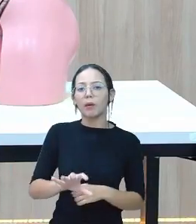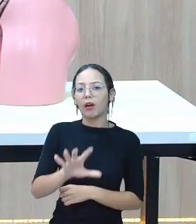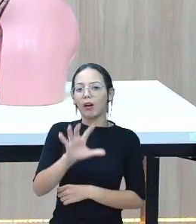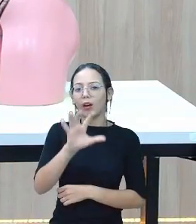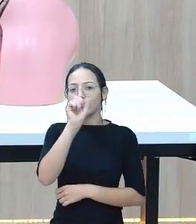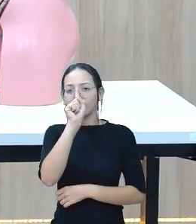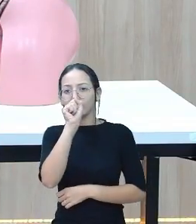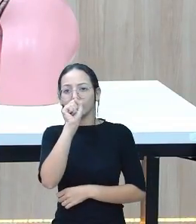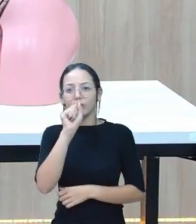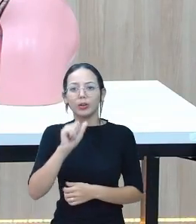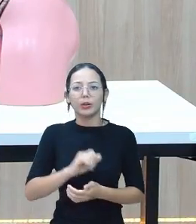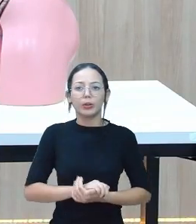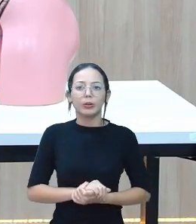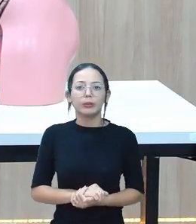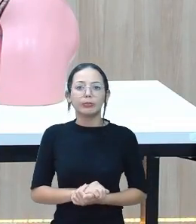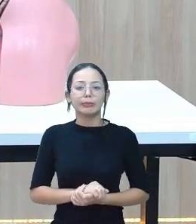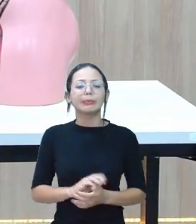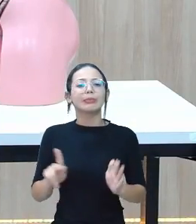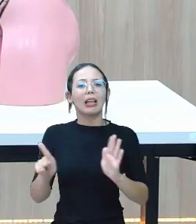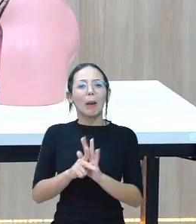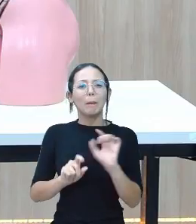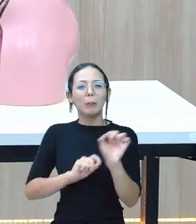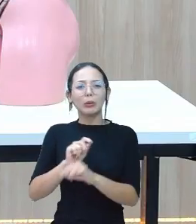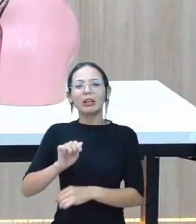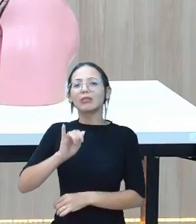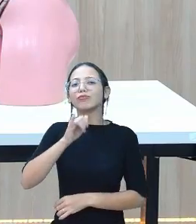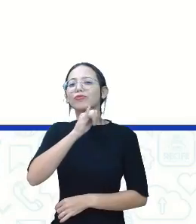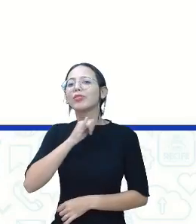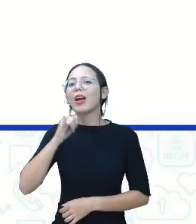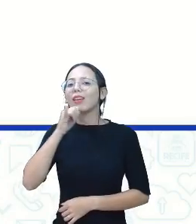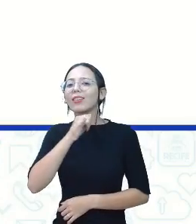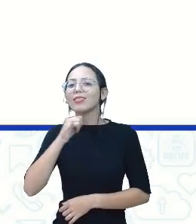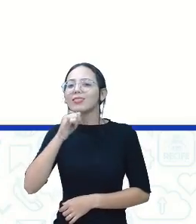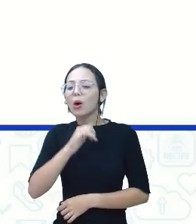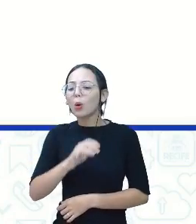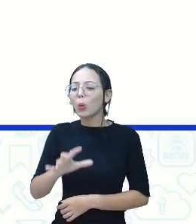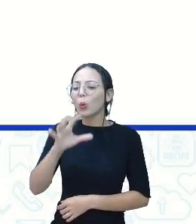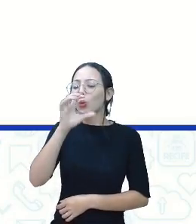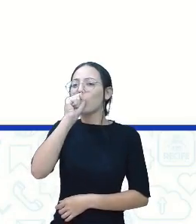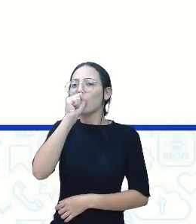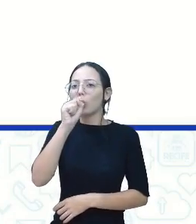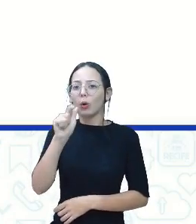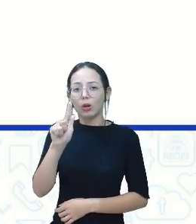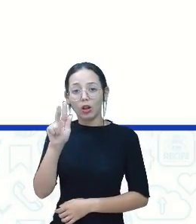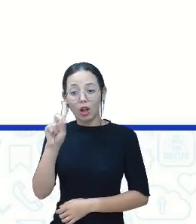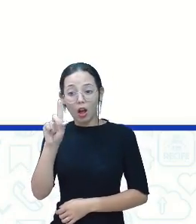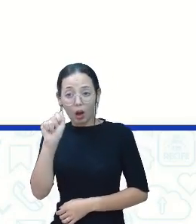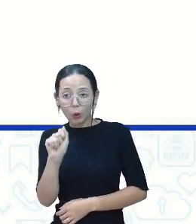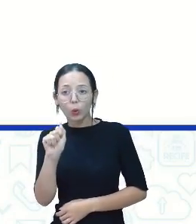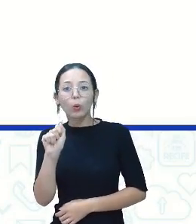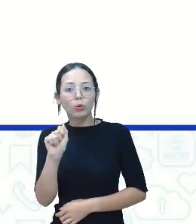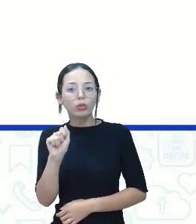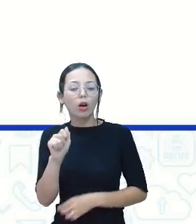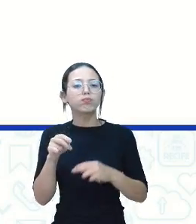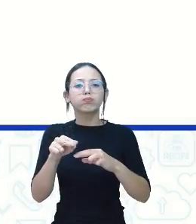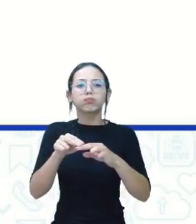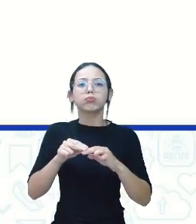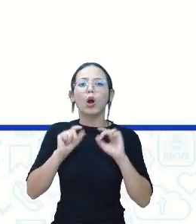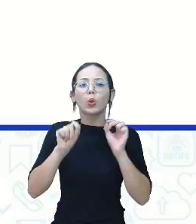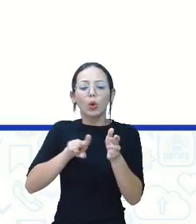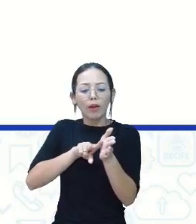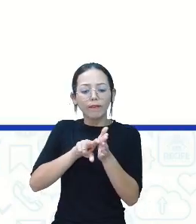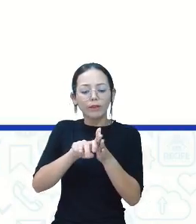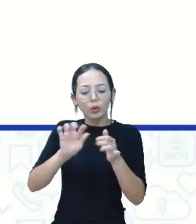respiratório. Ele é uma infecção respiratória aguda, ela é aguda, causada